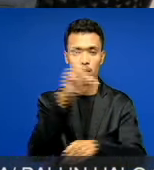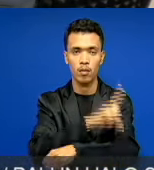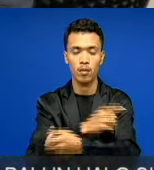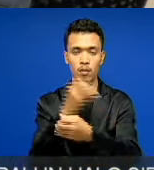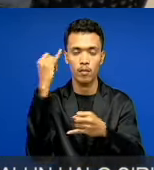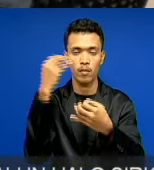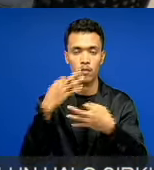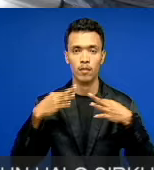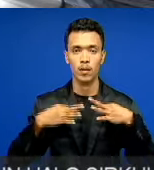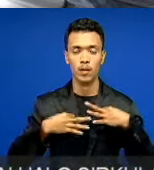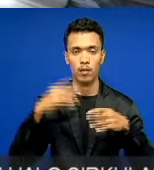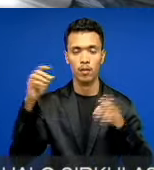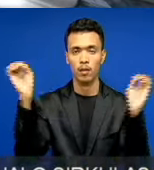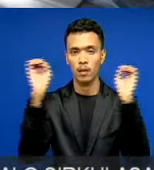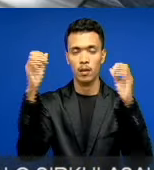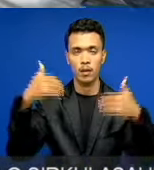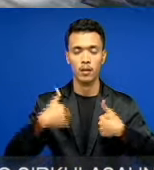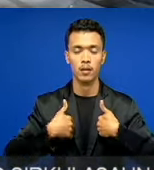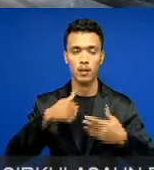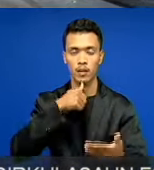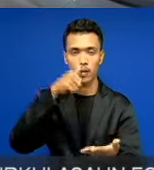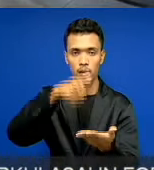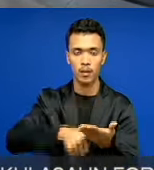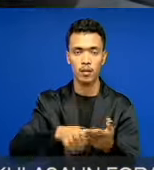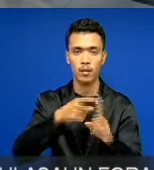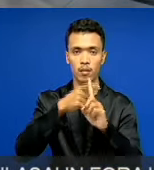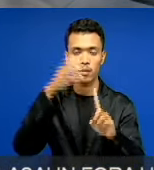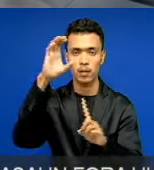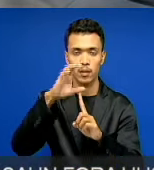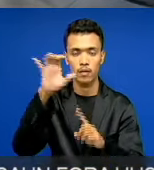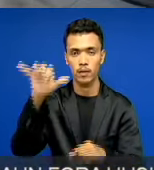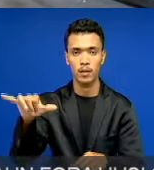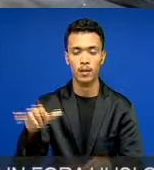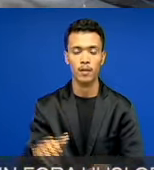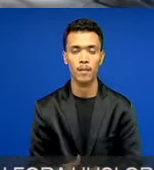autorização russe superior será. Manuel Guzmão, Jerônimo Maunoba, RTTL.